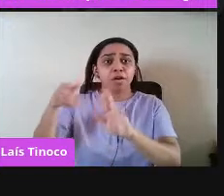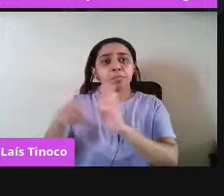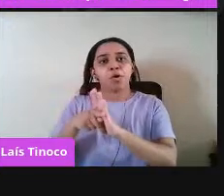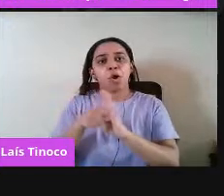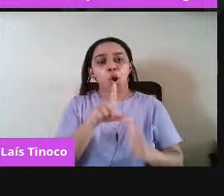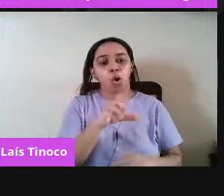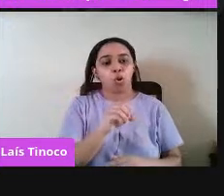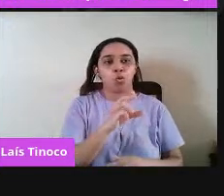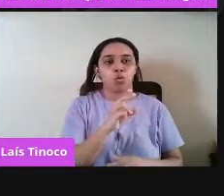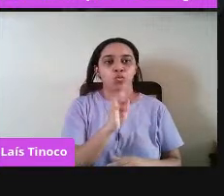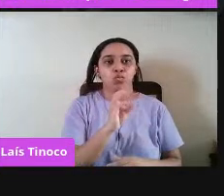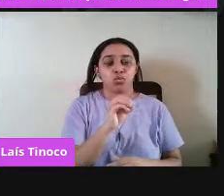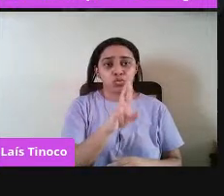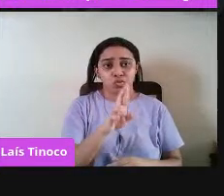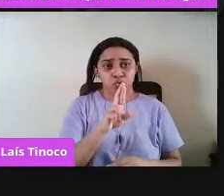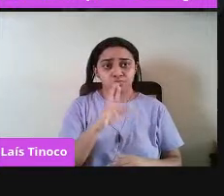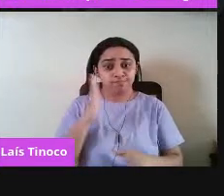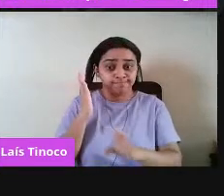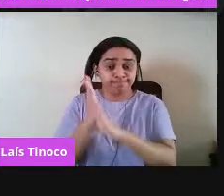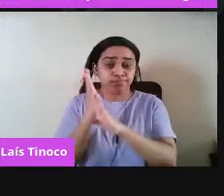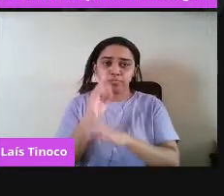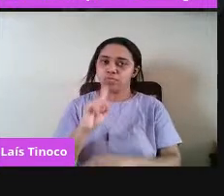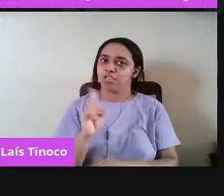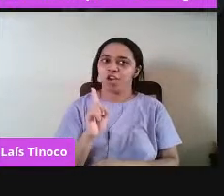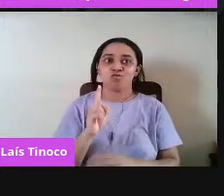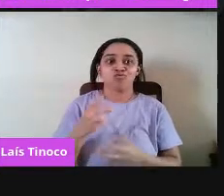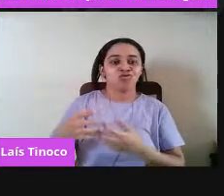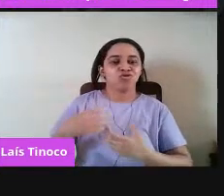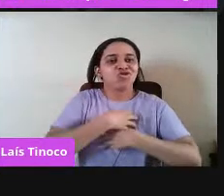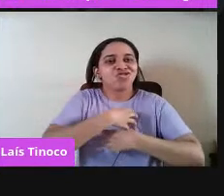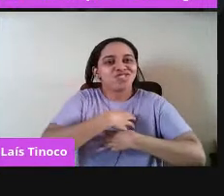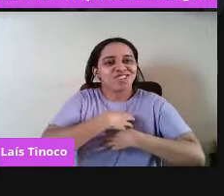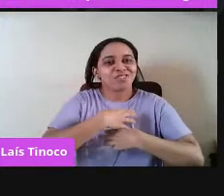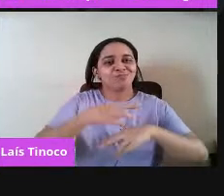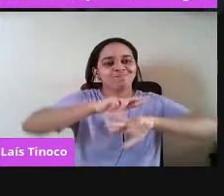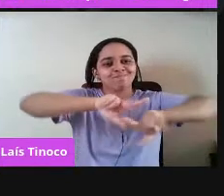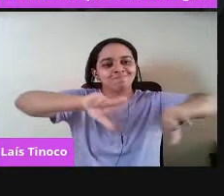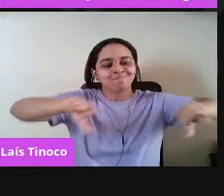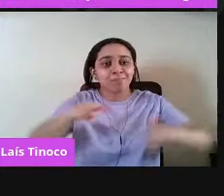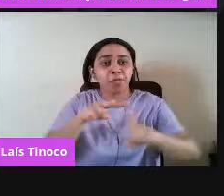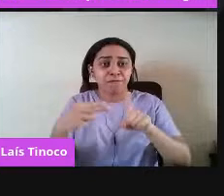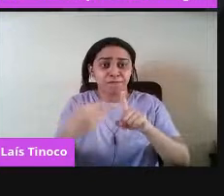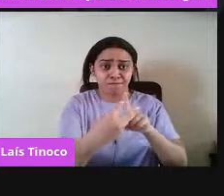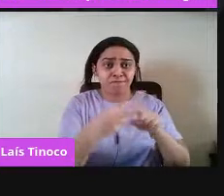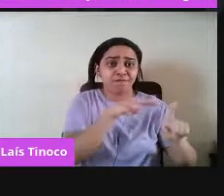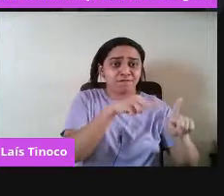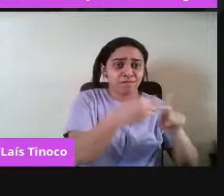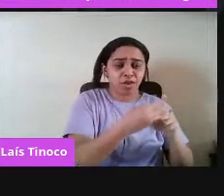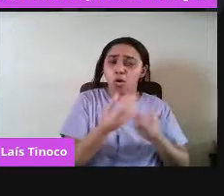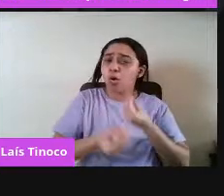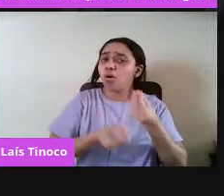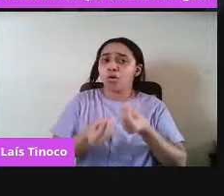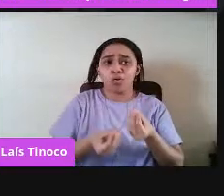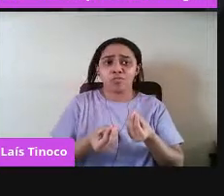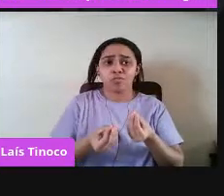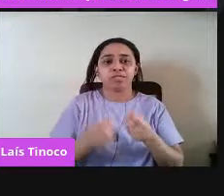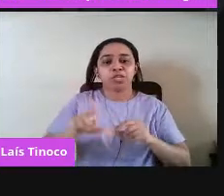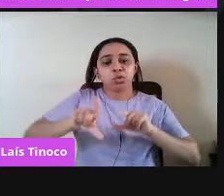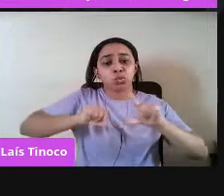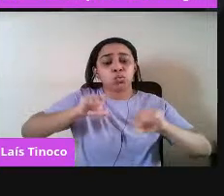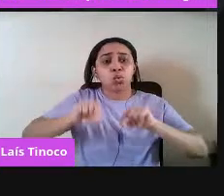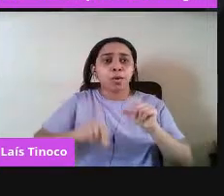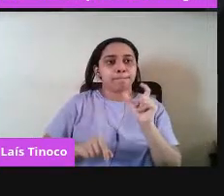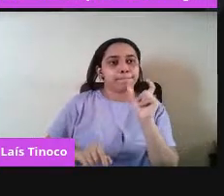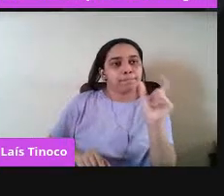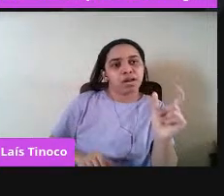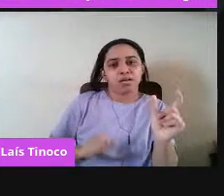identificável. O ponto de vista corresponde a modos de ver, que podem ser expressos através da escolha de determinada palavra ou